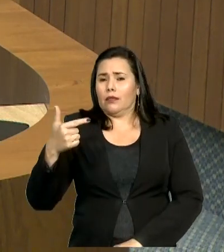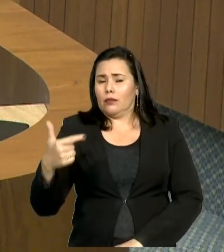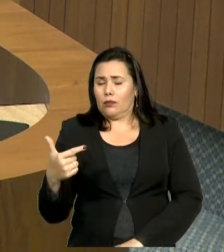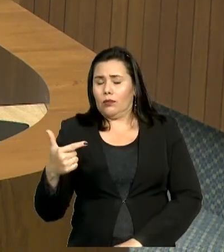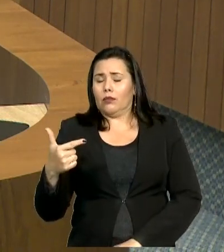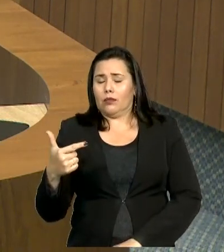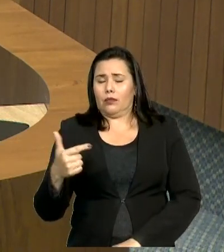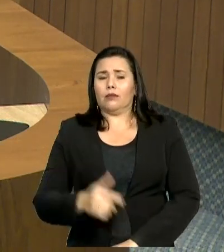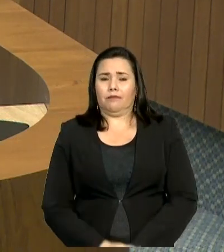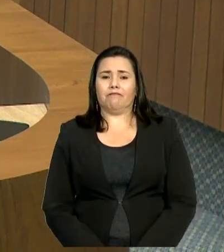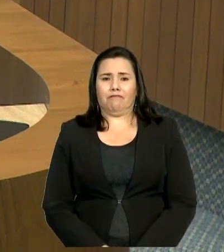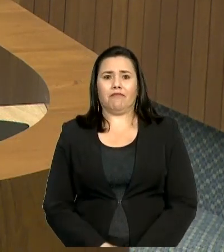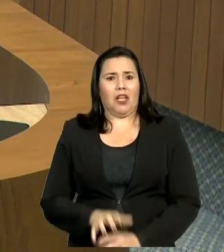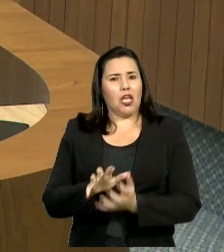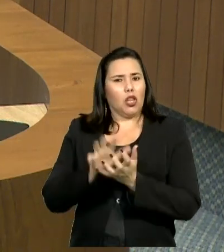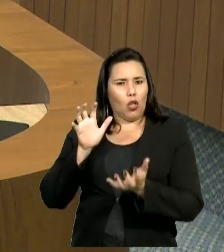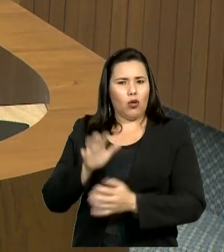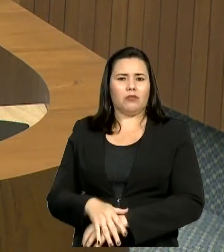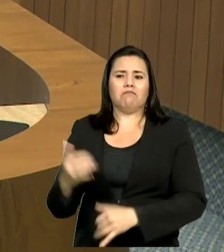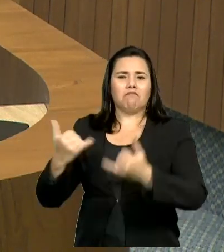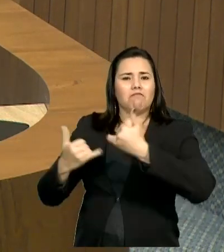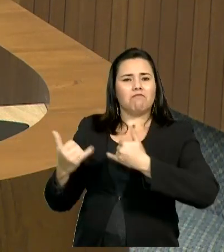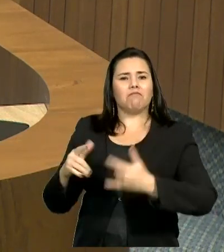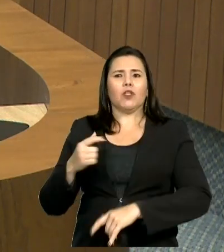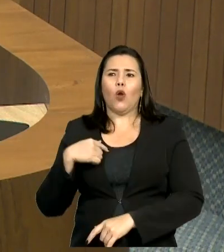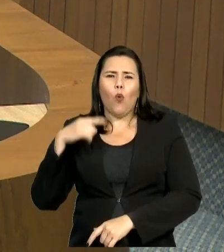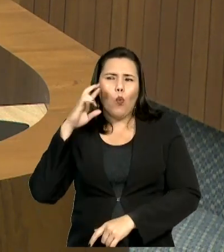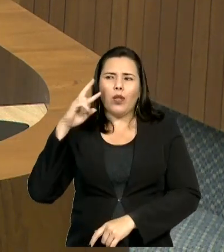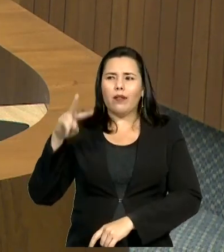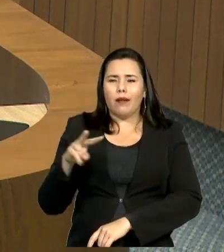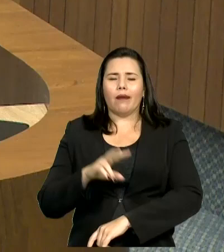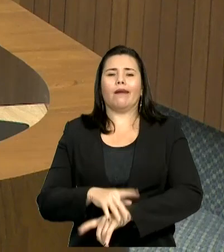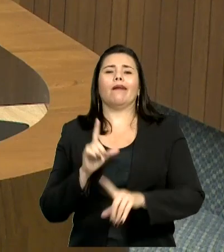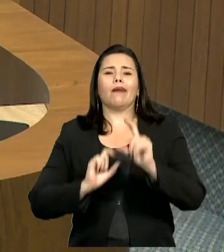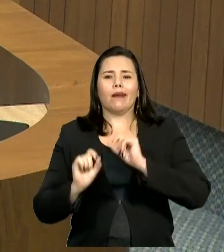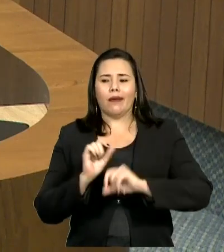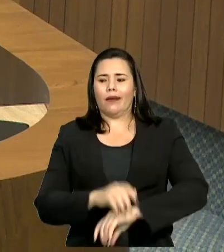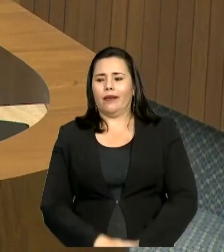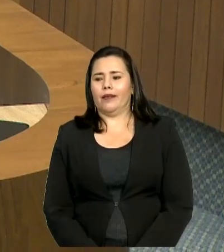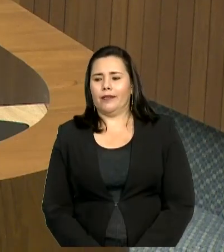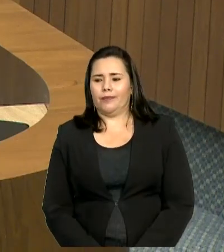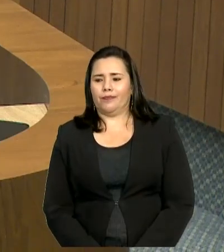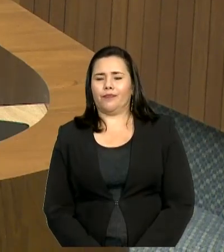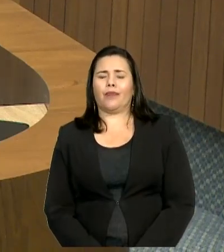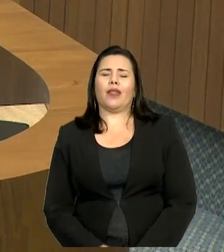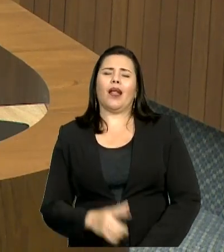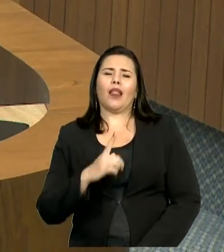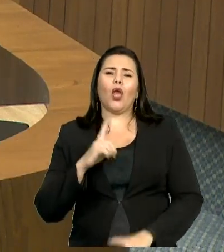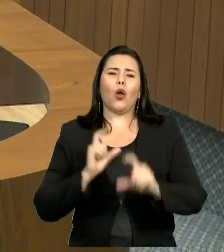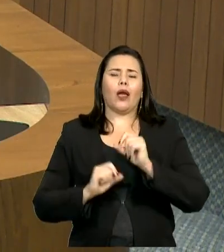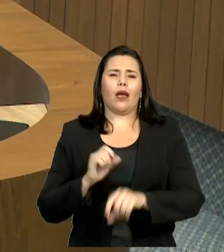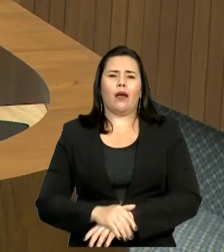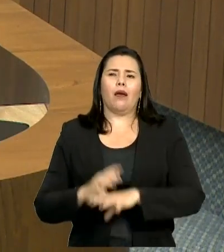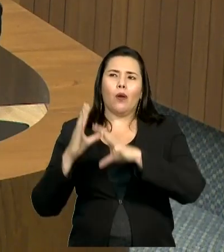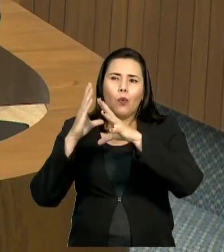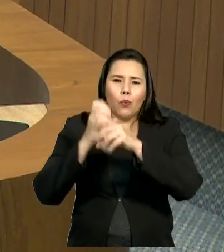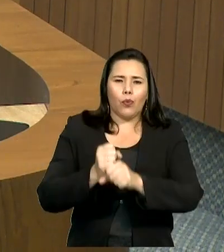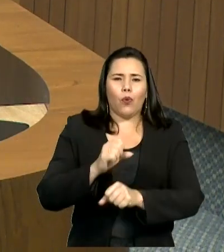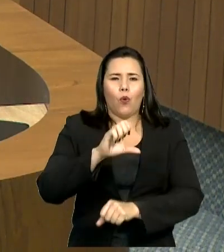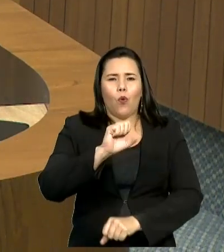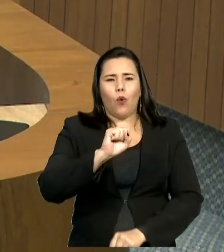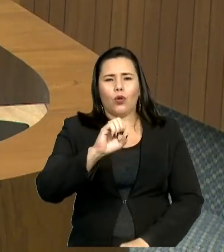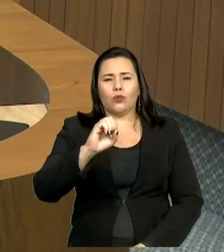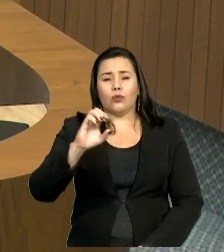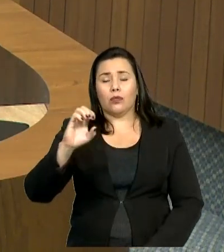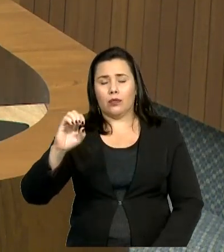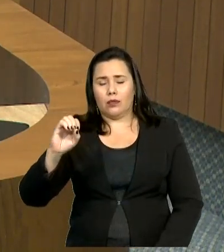erradicação do analfabetismo no nosso Estado. Para quem não sabe, temos mais de 800 mil analfabetos ainda no Maranhão, e aí é por